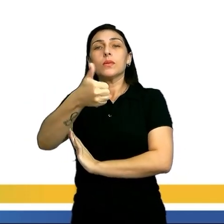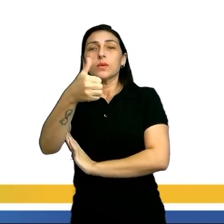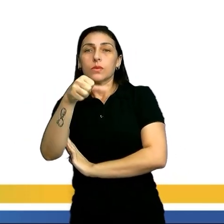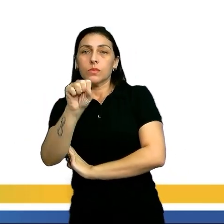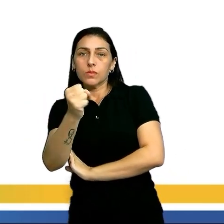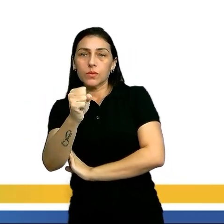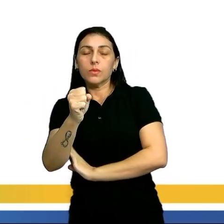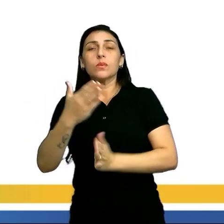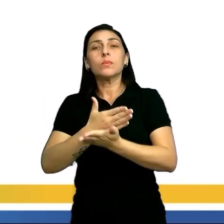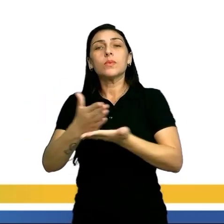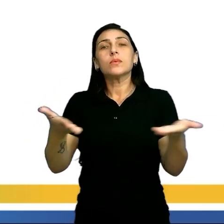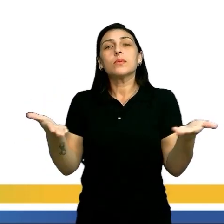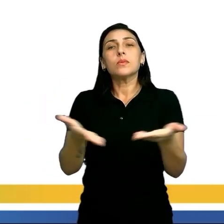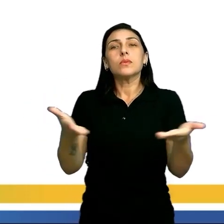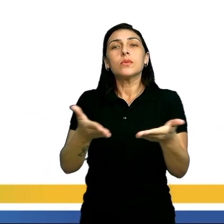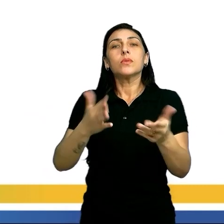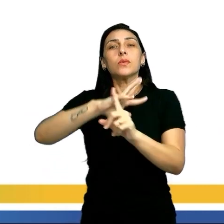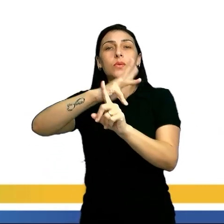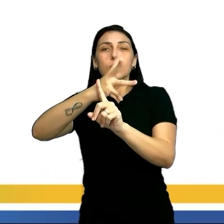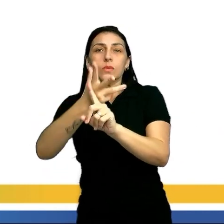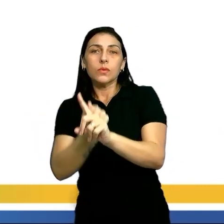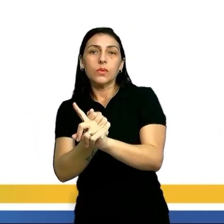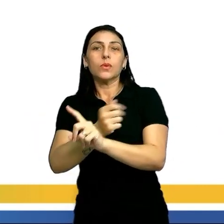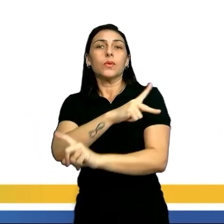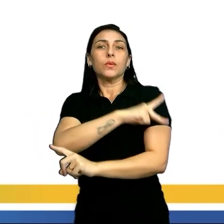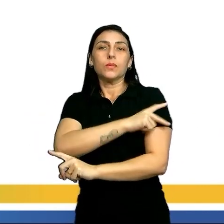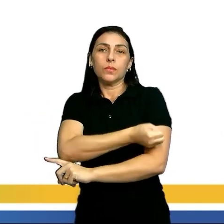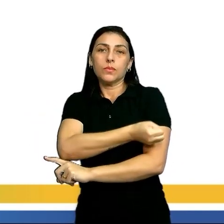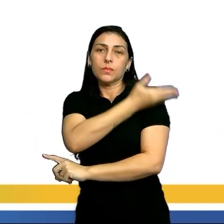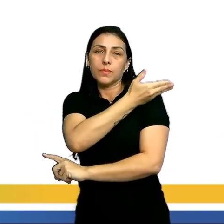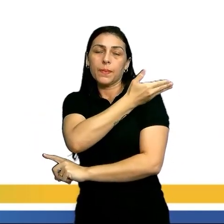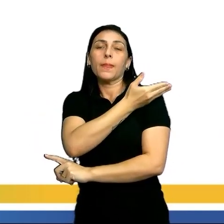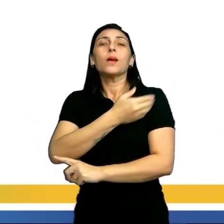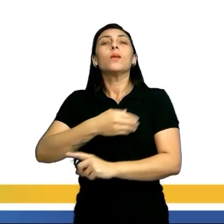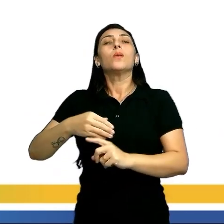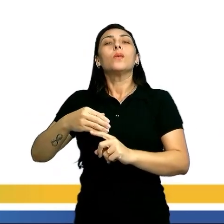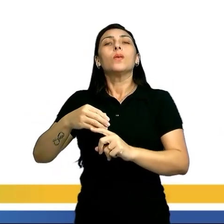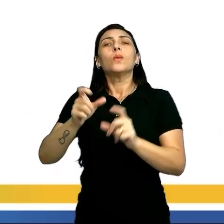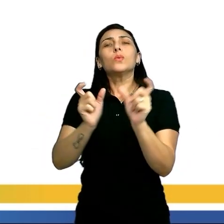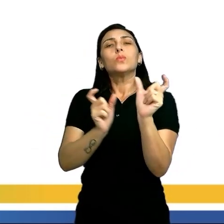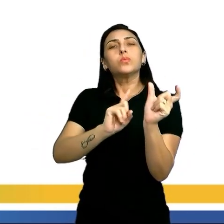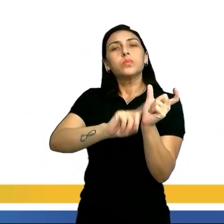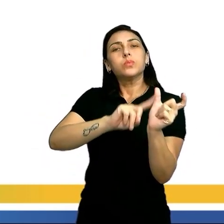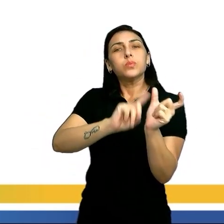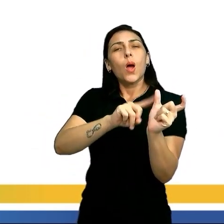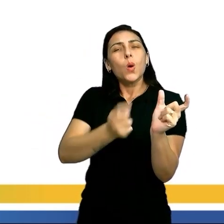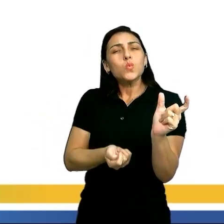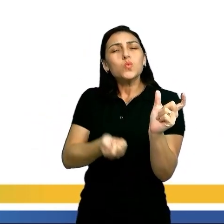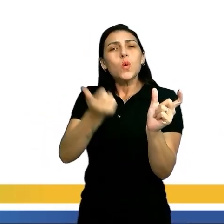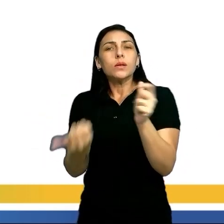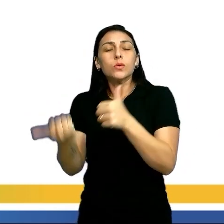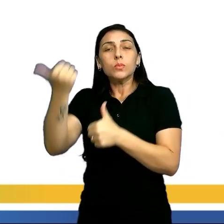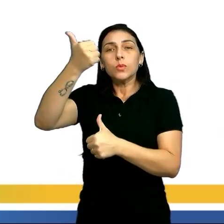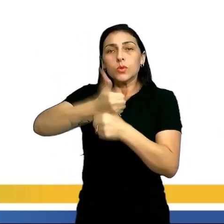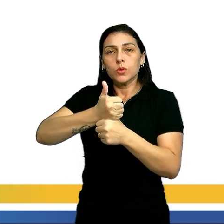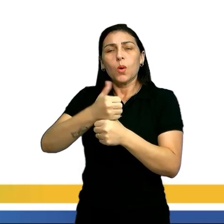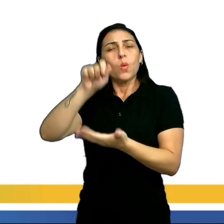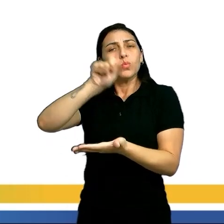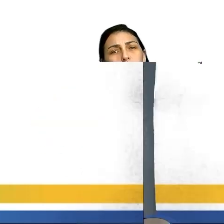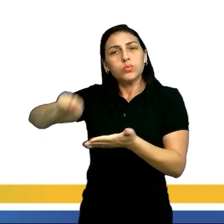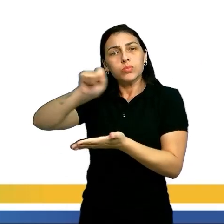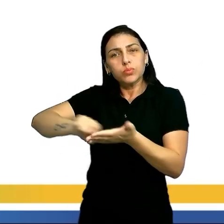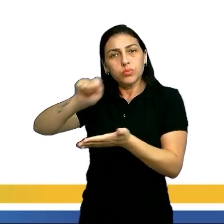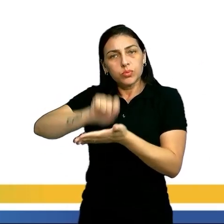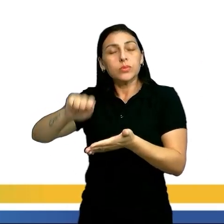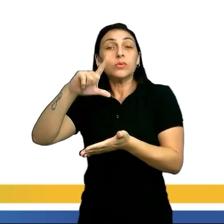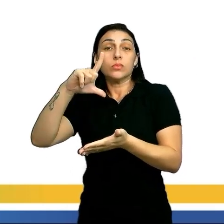1918. Vamos começar então com a arte pré-histórica. O termo arte é quase substituído por registro.